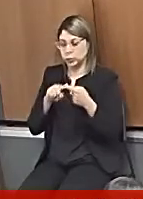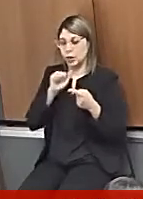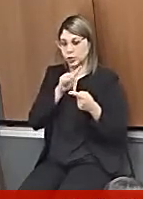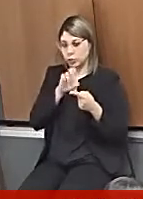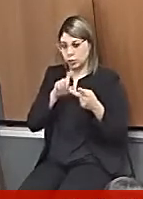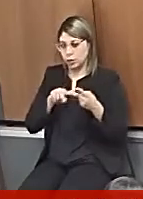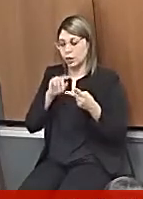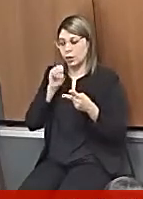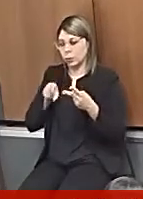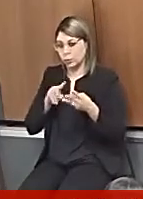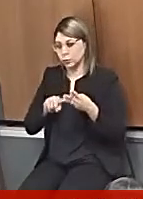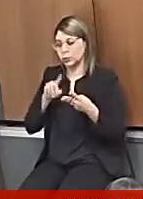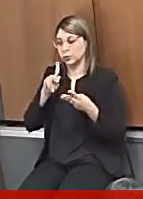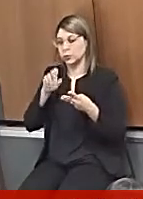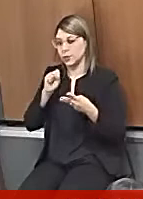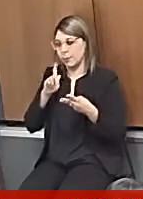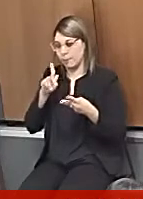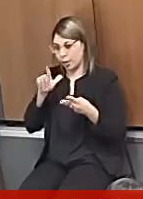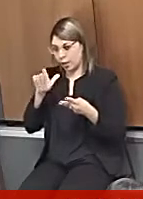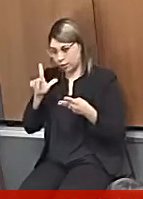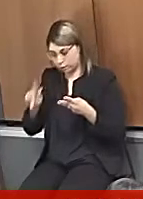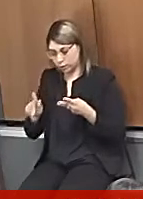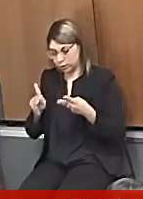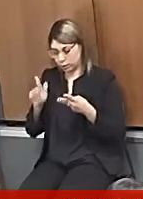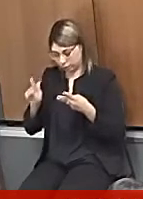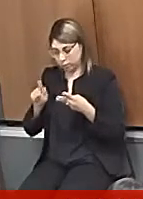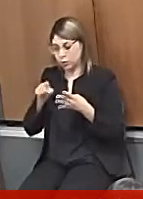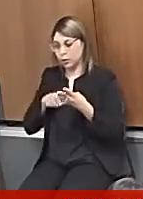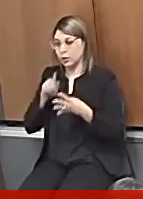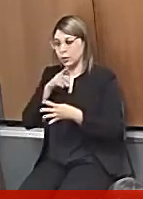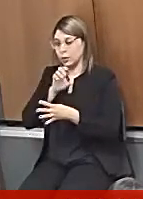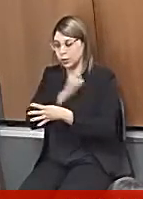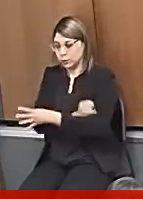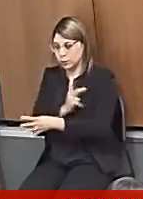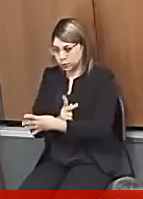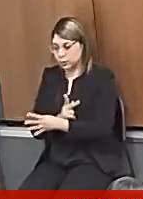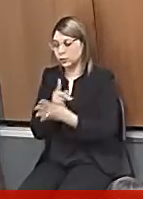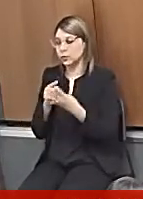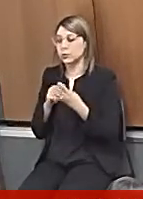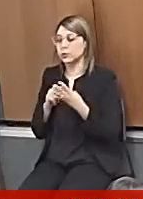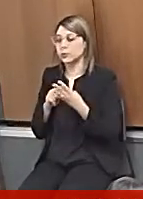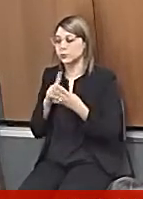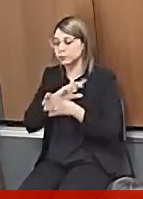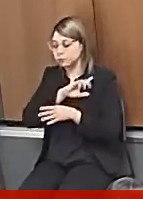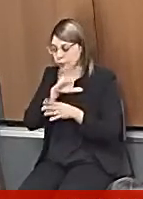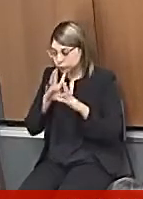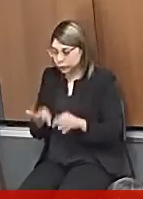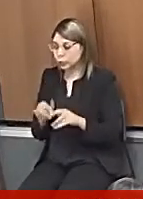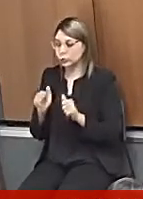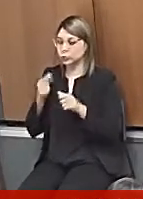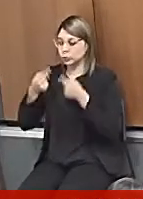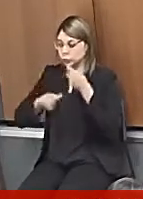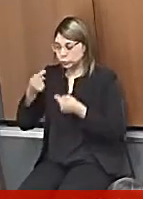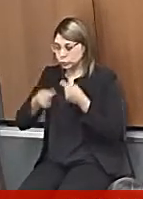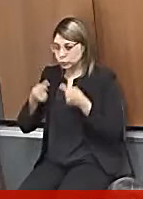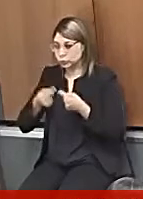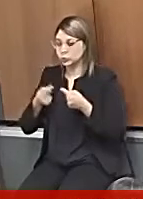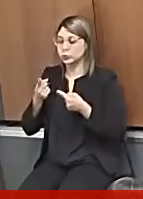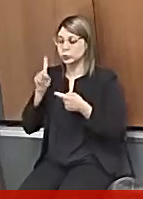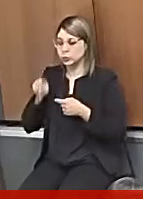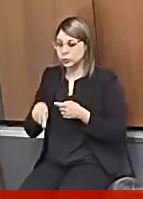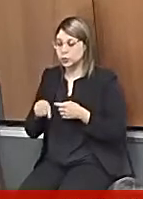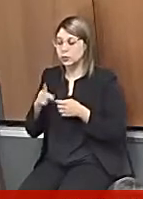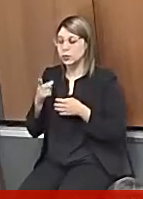gnr e do cação seplag ipsemg e educação para discutir os desdobramentos